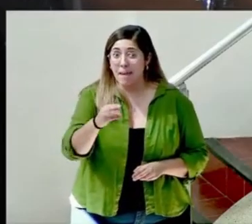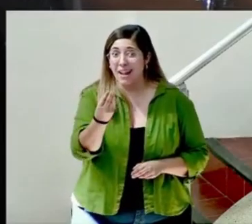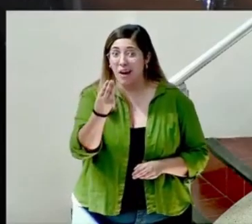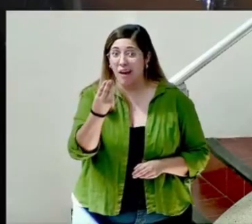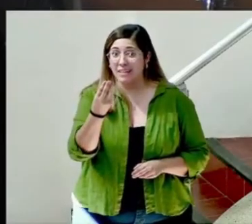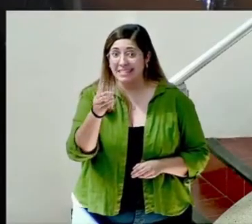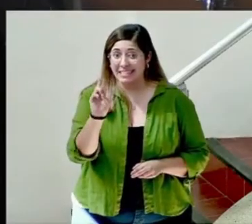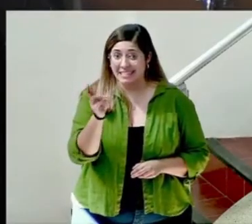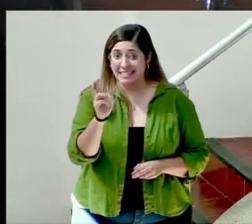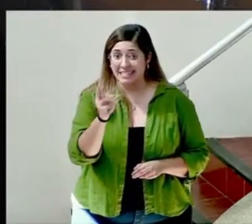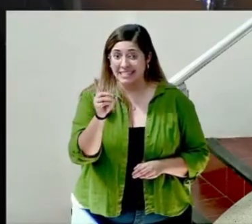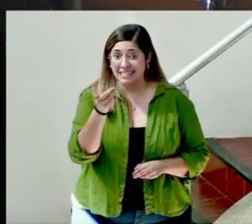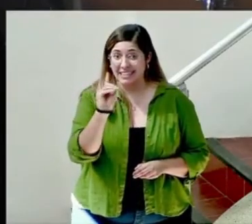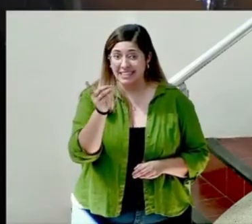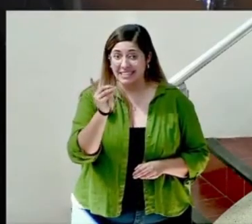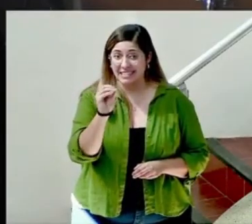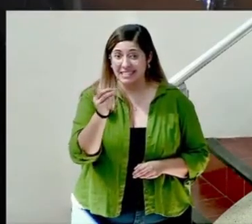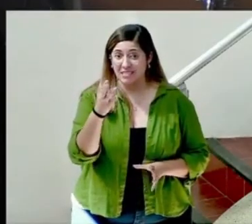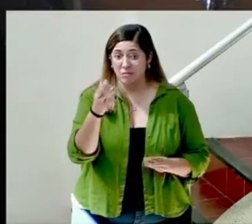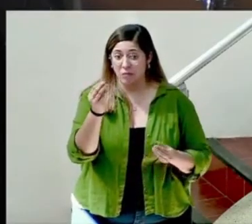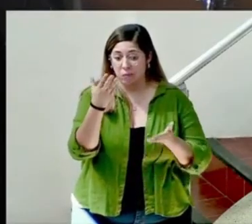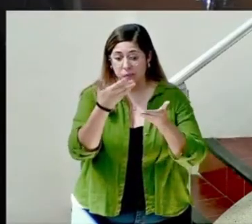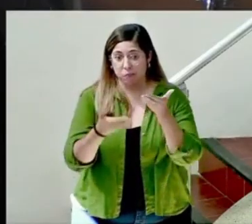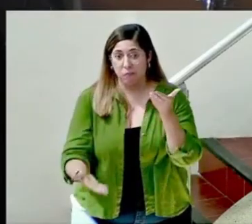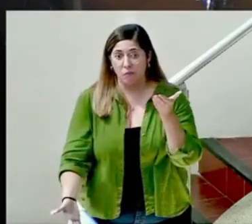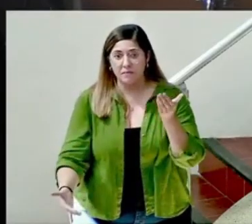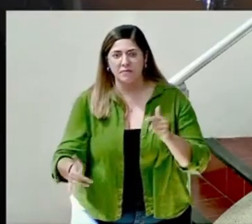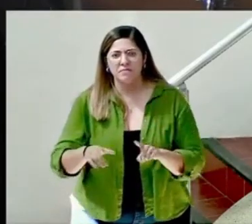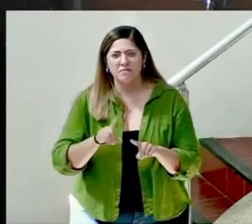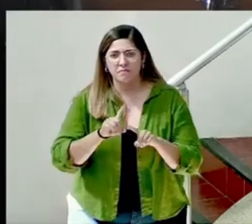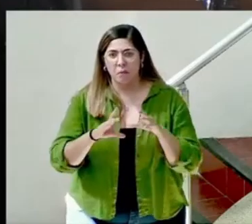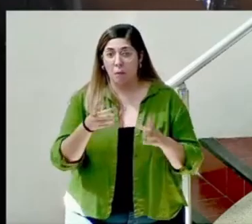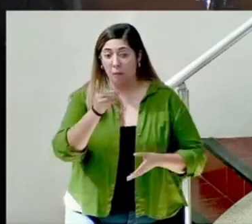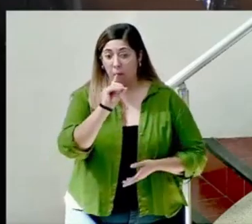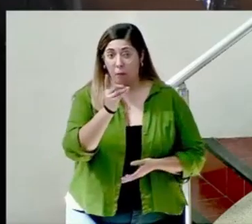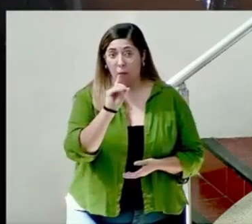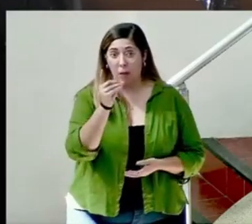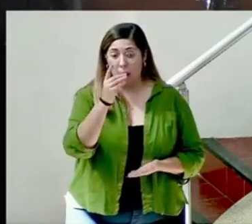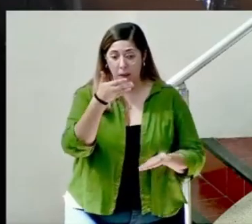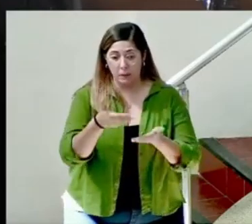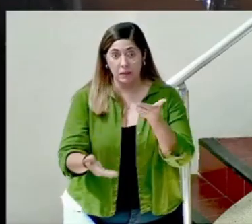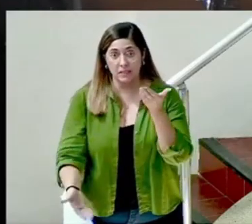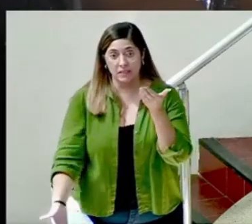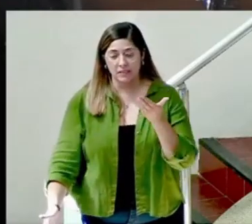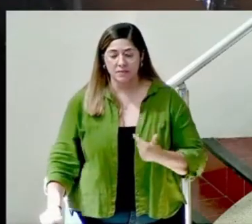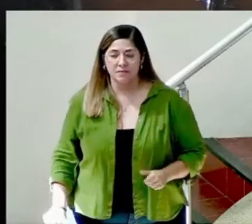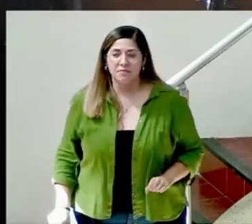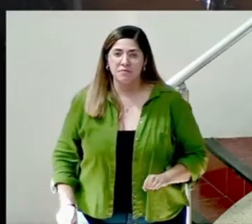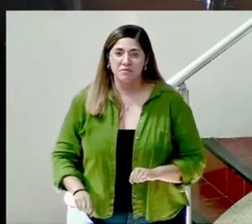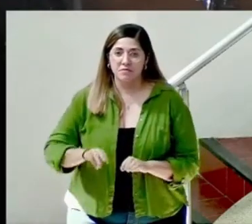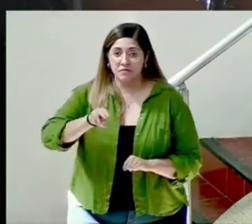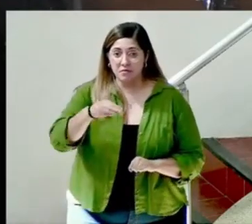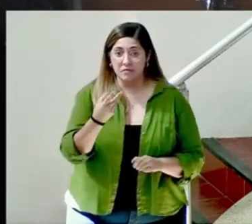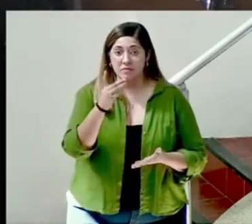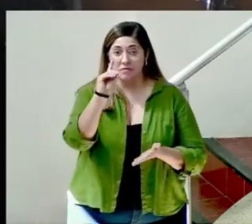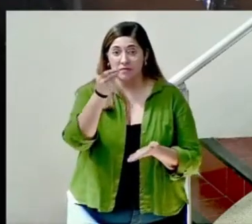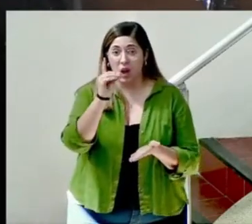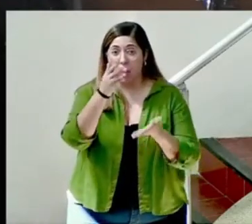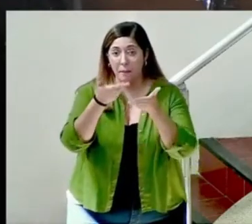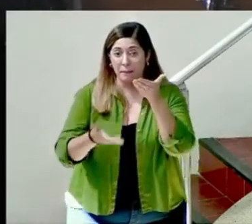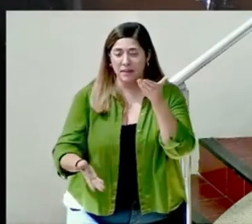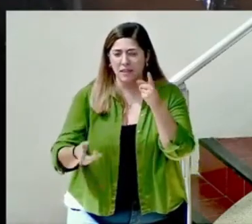dólares. Porque é literalmente o que ele ganha por dia. Milhões de dólares. Pelas suas